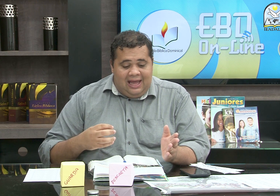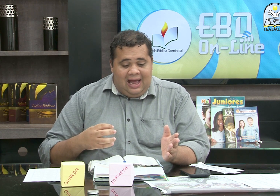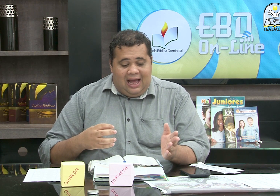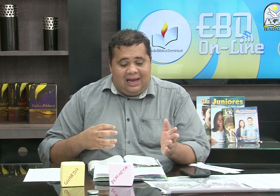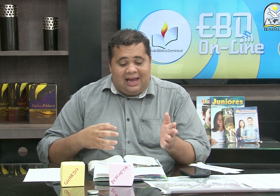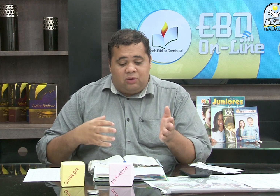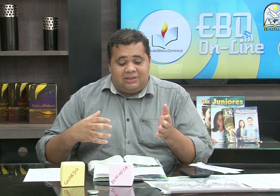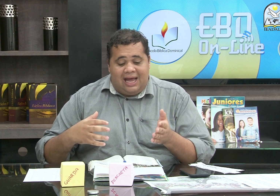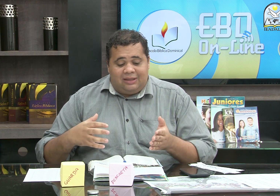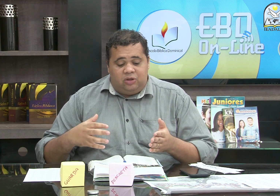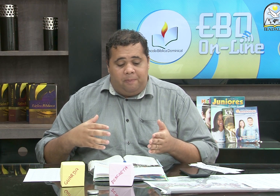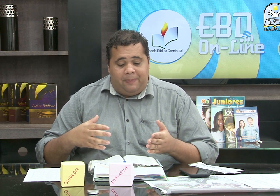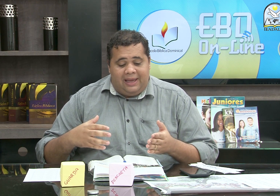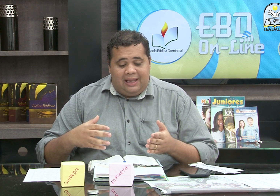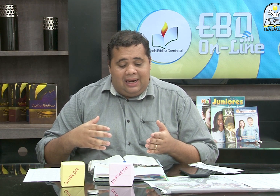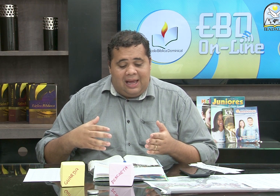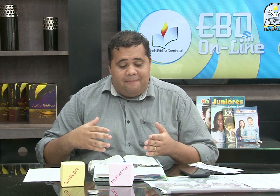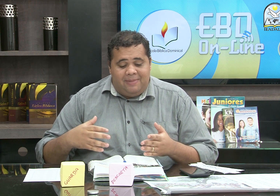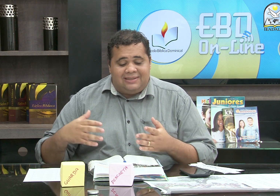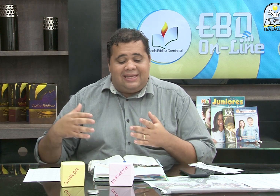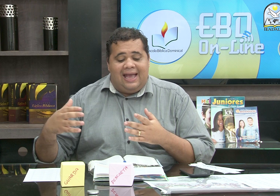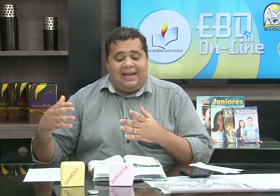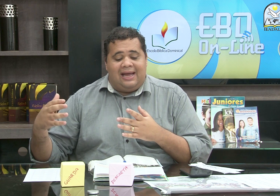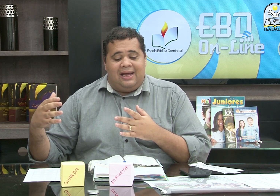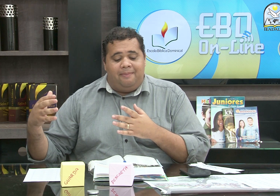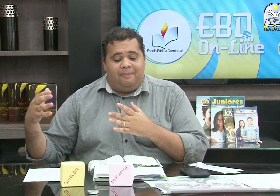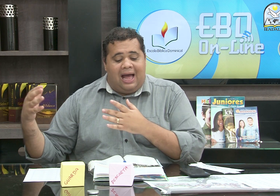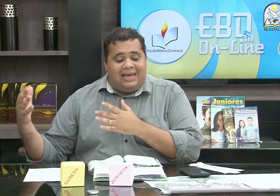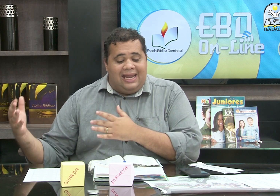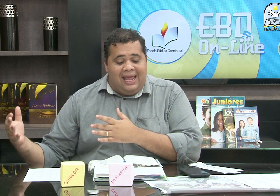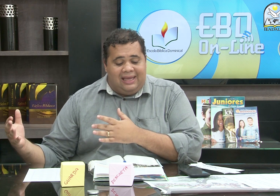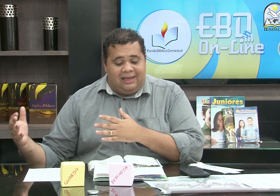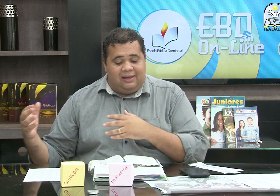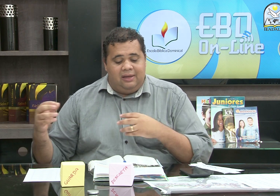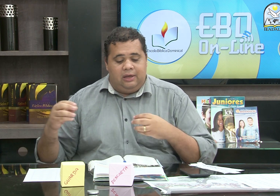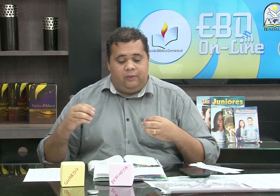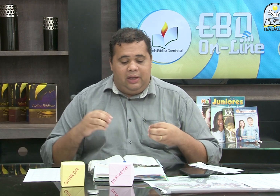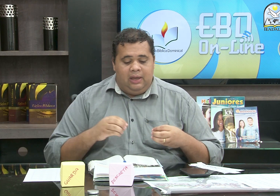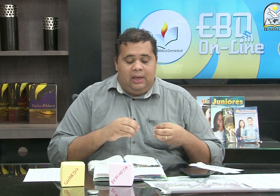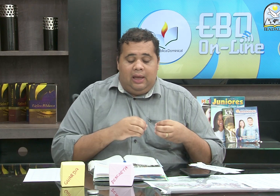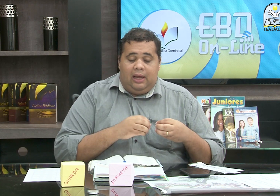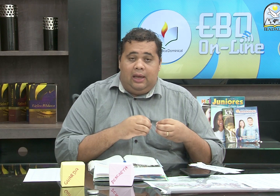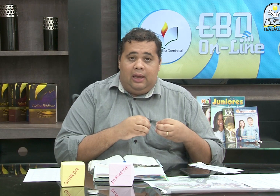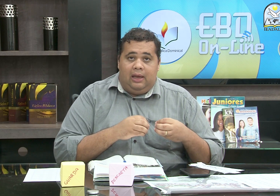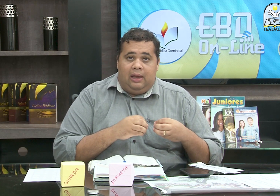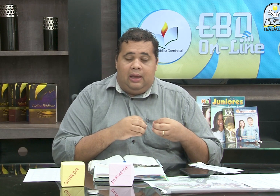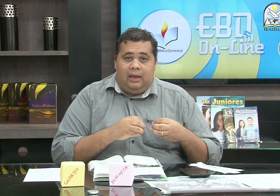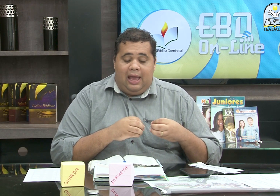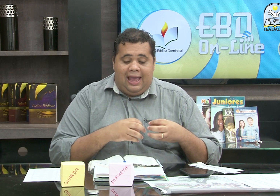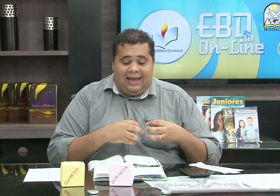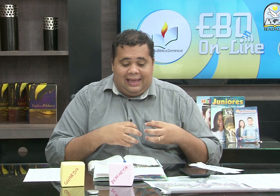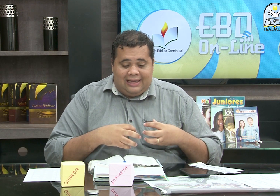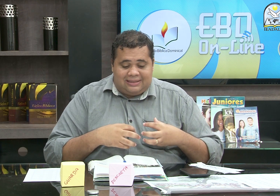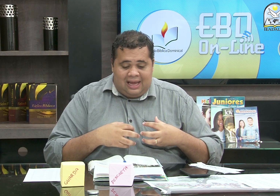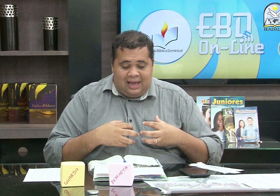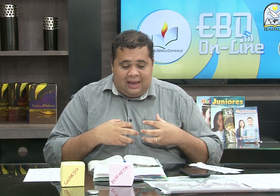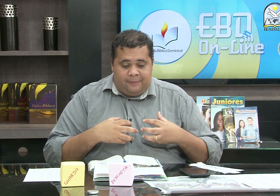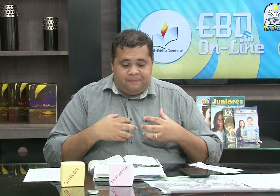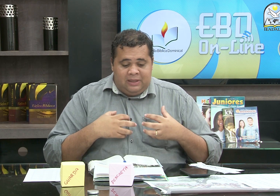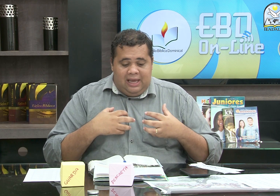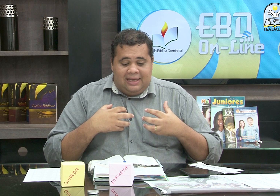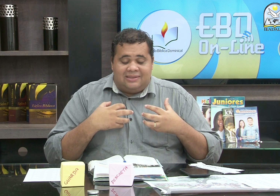a causado pela miséria alheia não é eh é